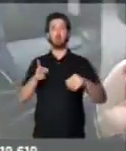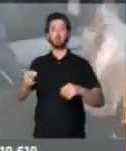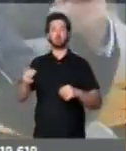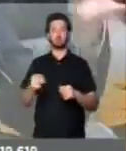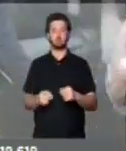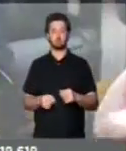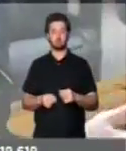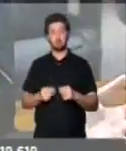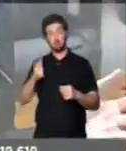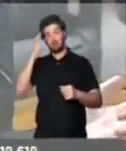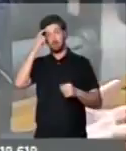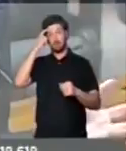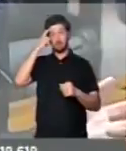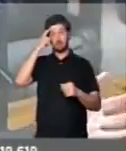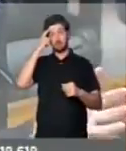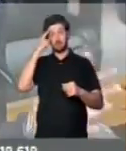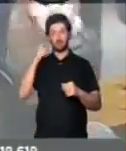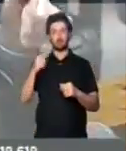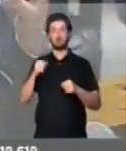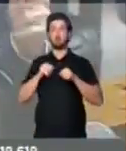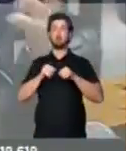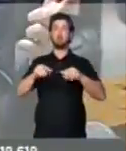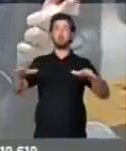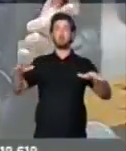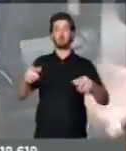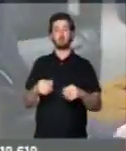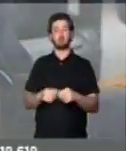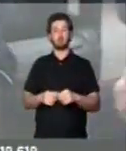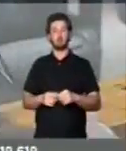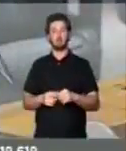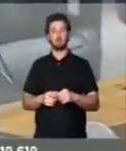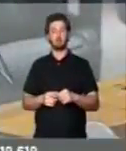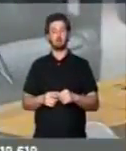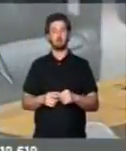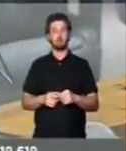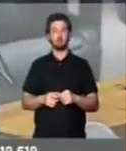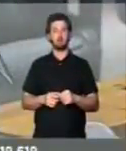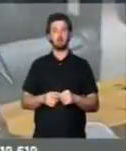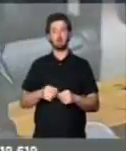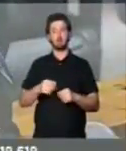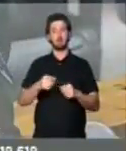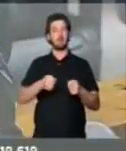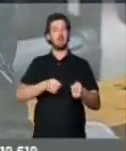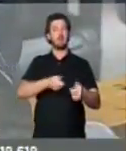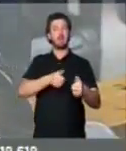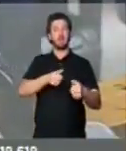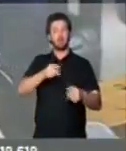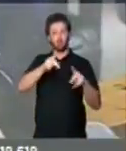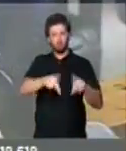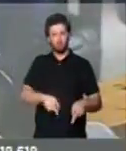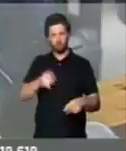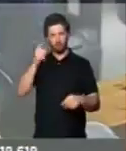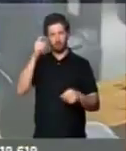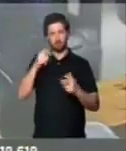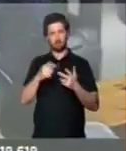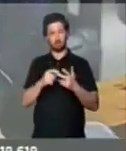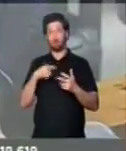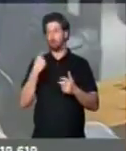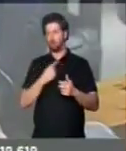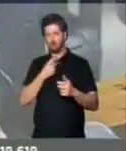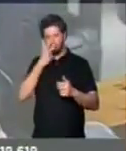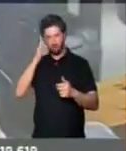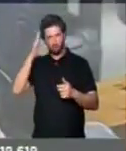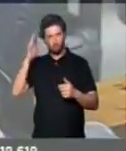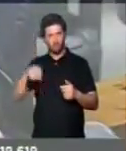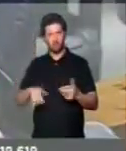conta, achando que está tomando conta, subestimando a inteligência do povo brasileiro. E mais que isso, a nossa inteligência